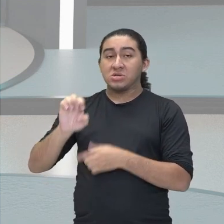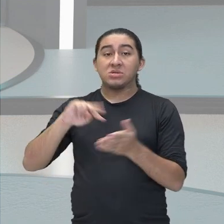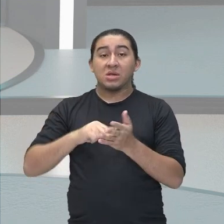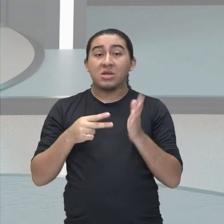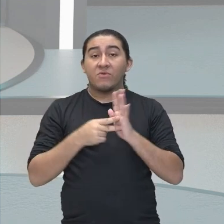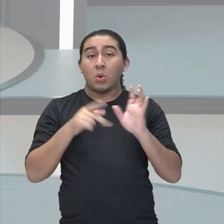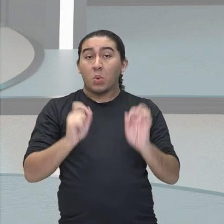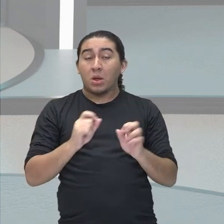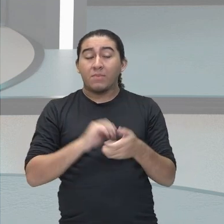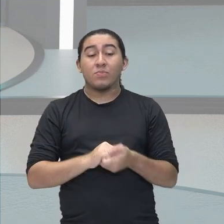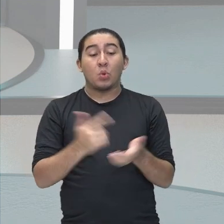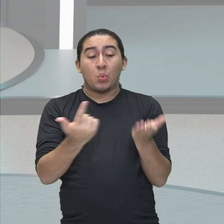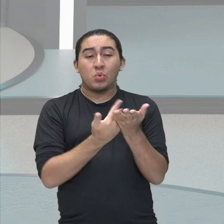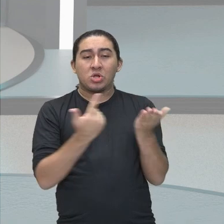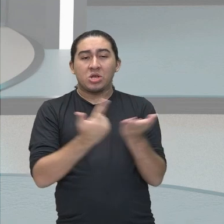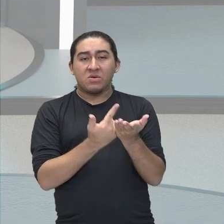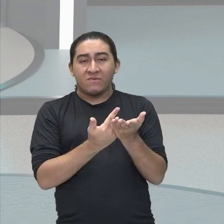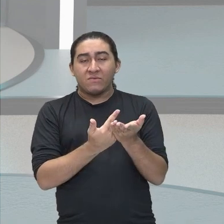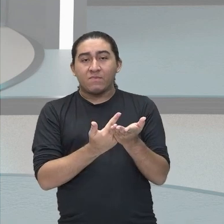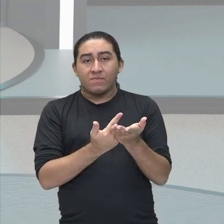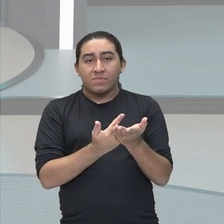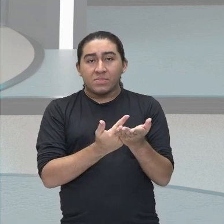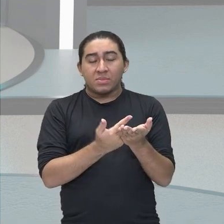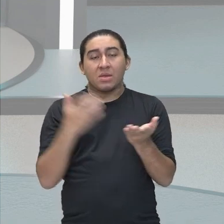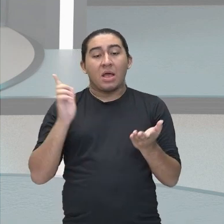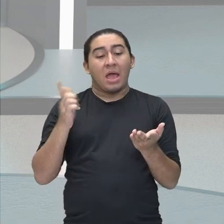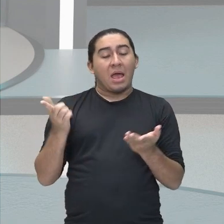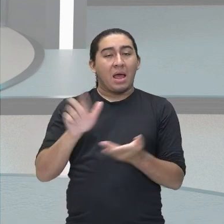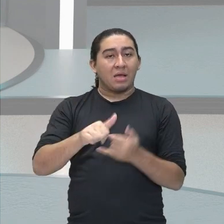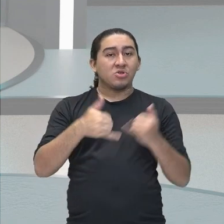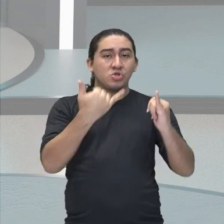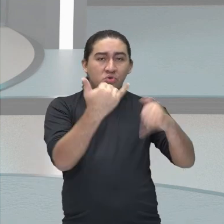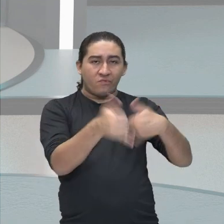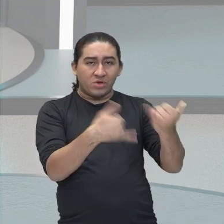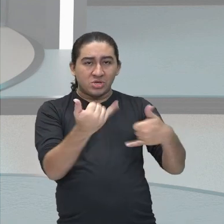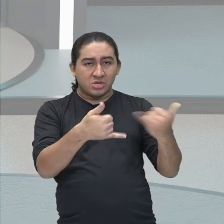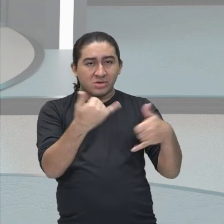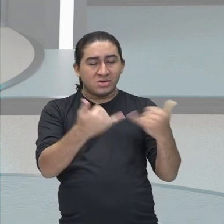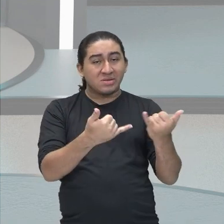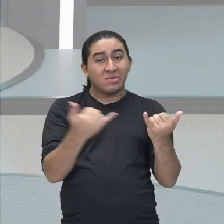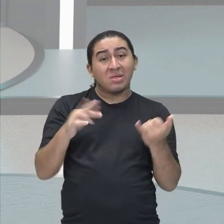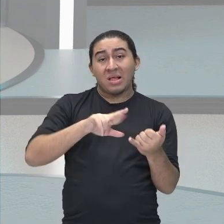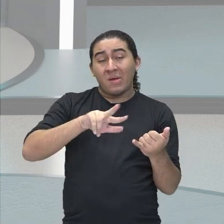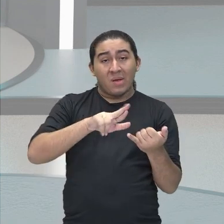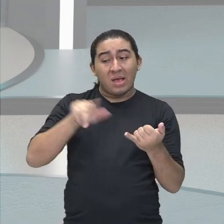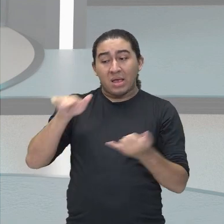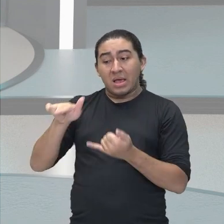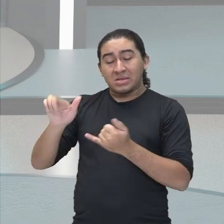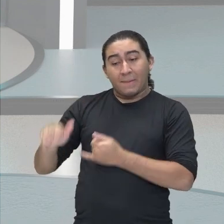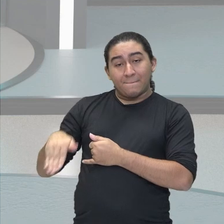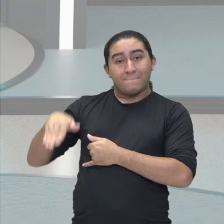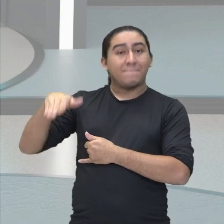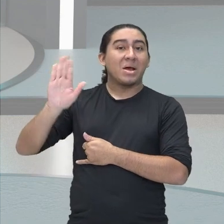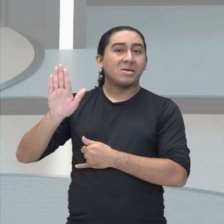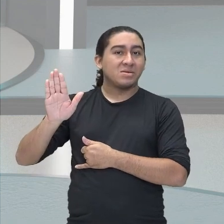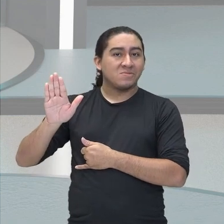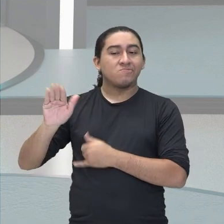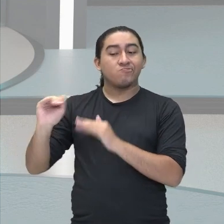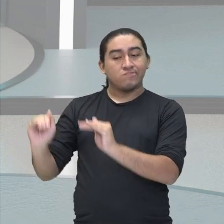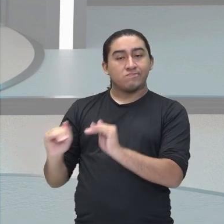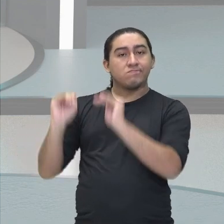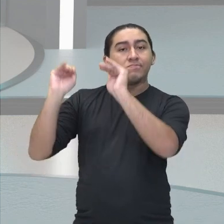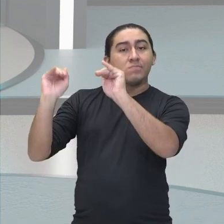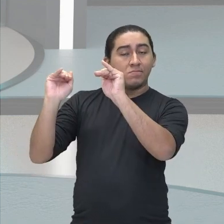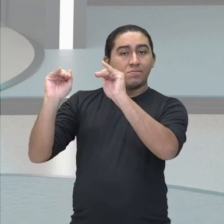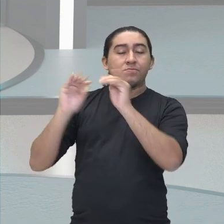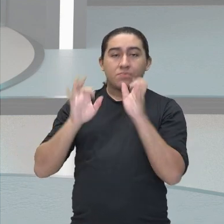diversão. No primeiro caso, ele é superior, o livro. É porque ele está acima